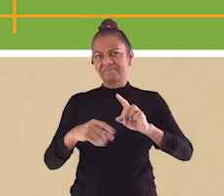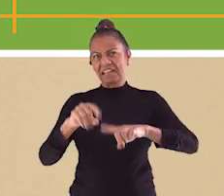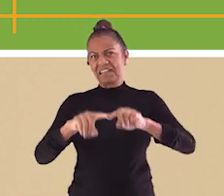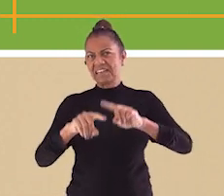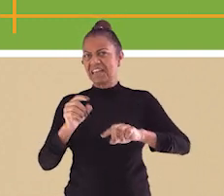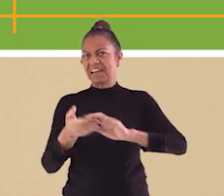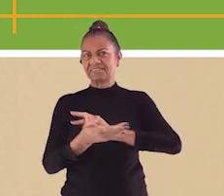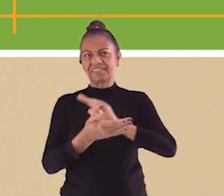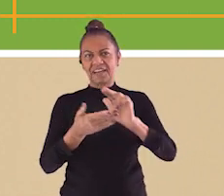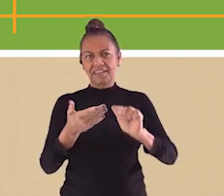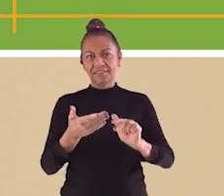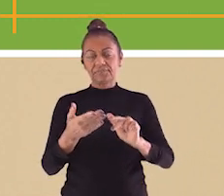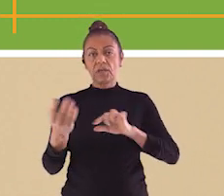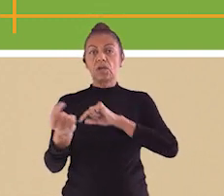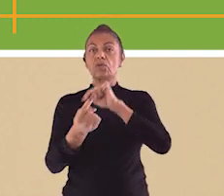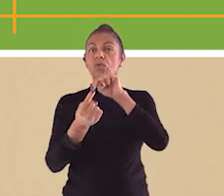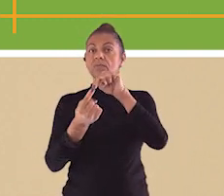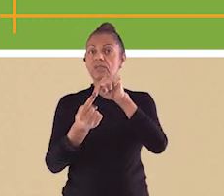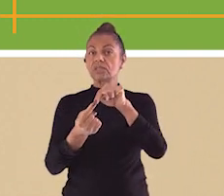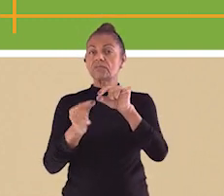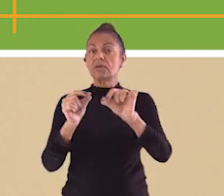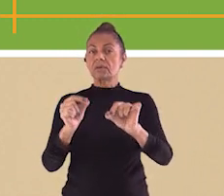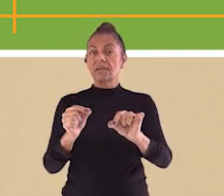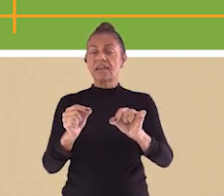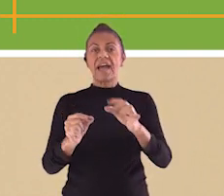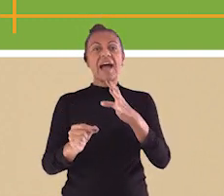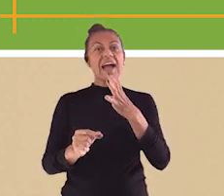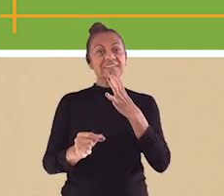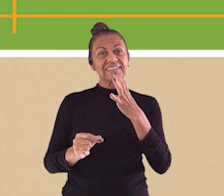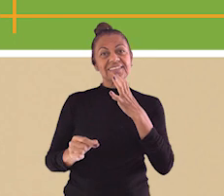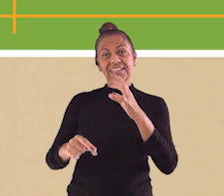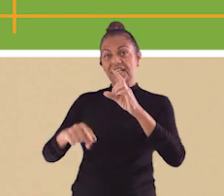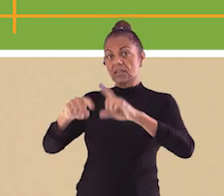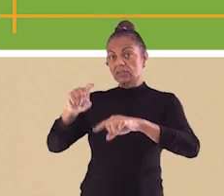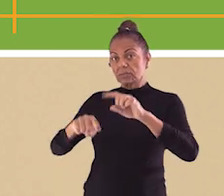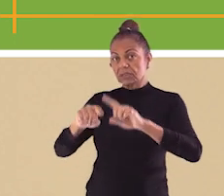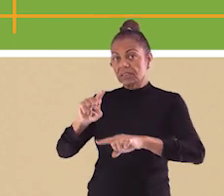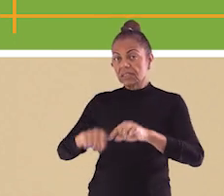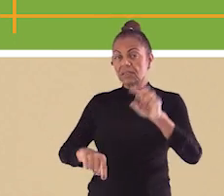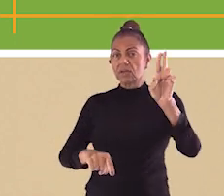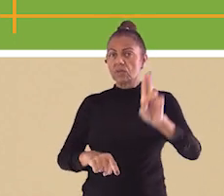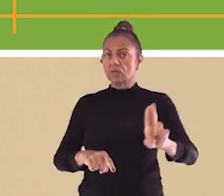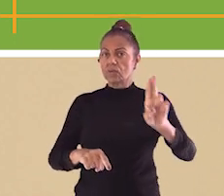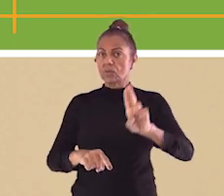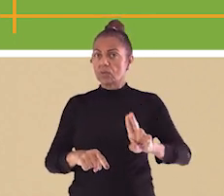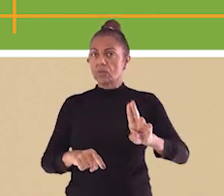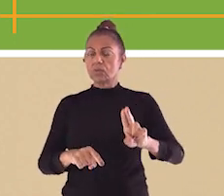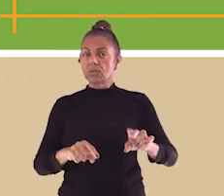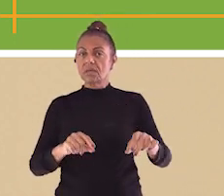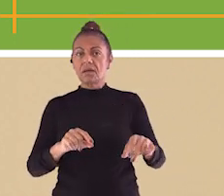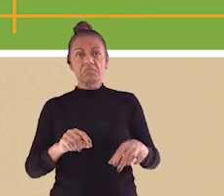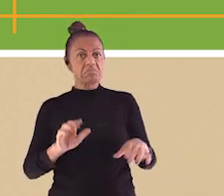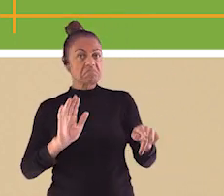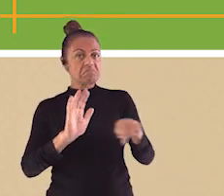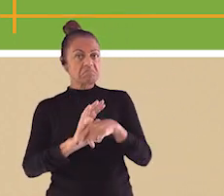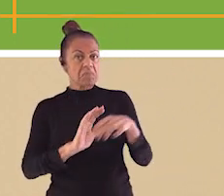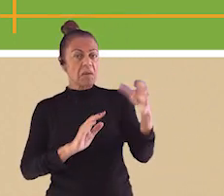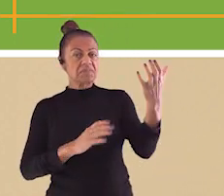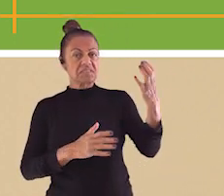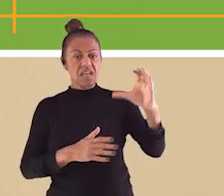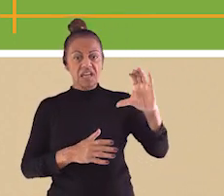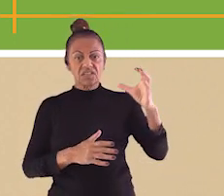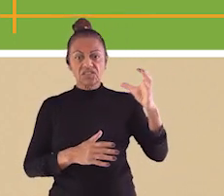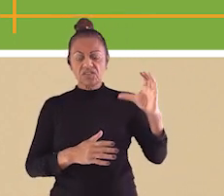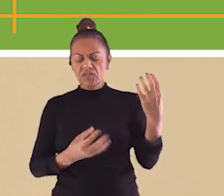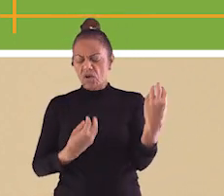aula é conhecer instrumentos ópticos utilizados no meio científico e no cotidiano, identificar